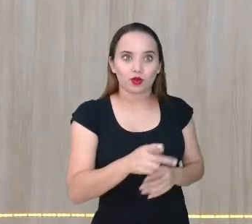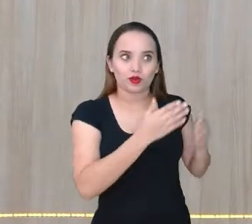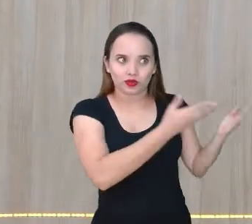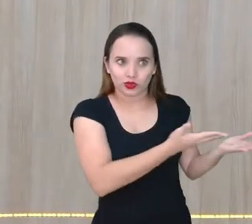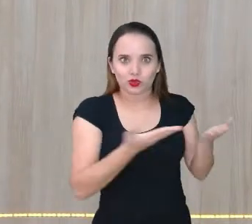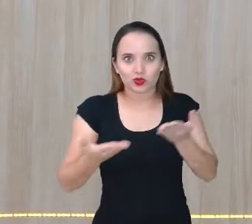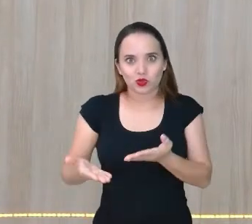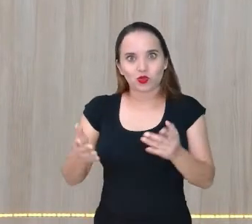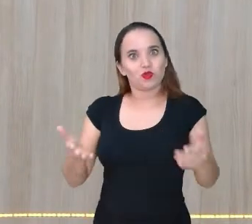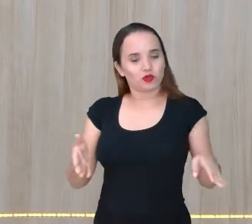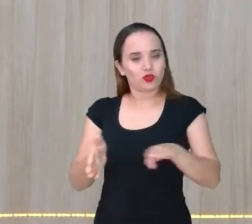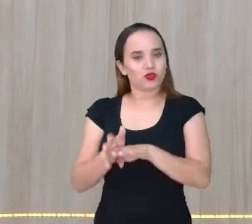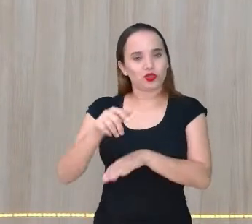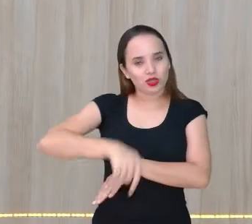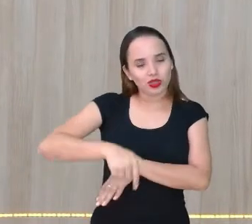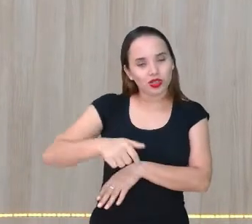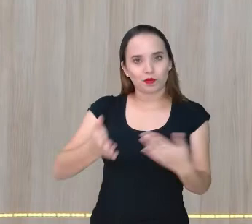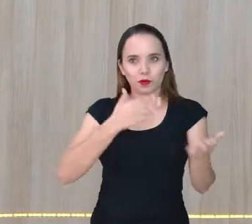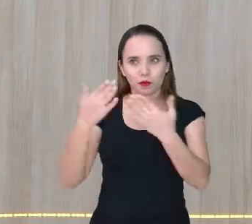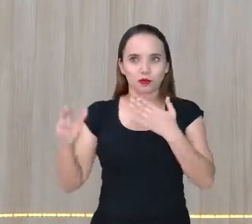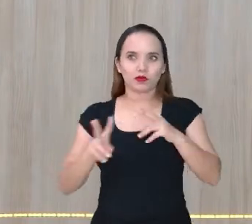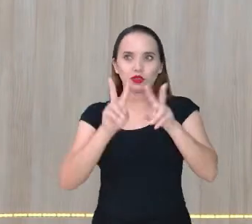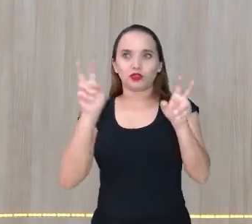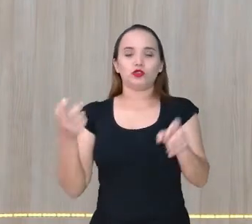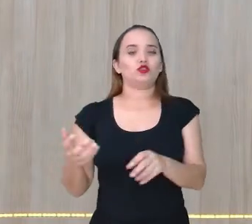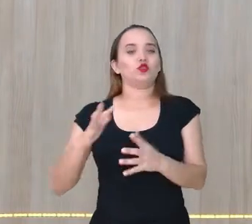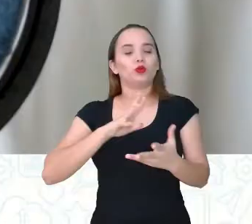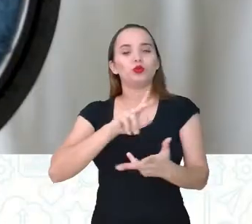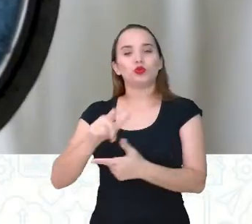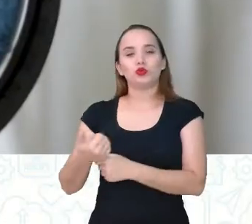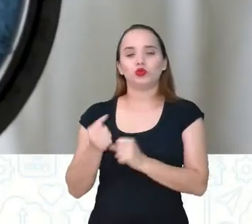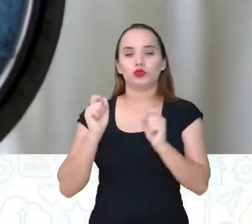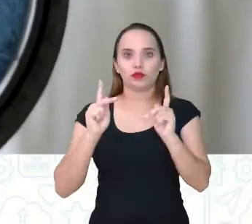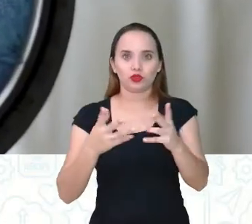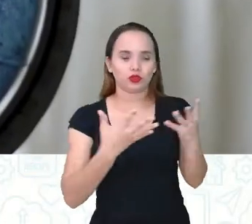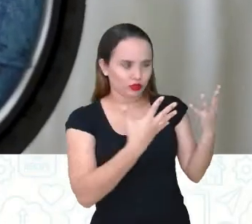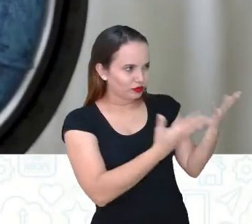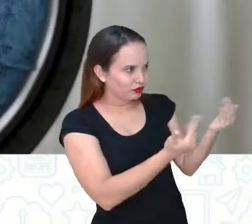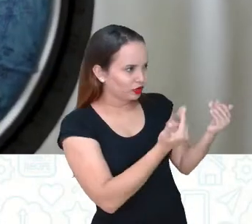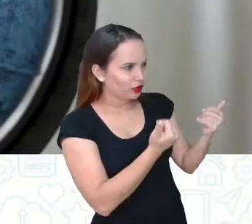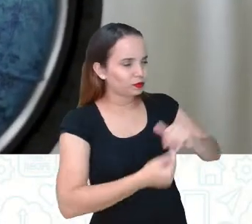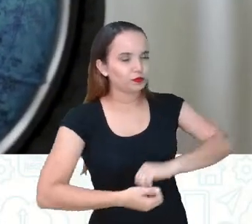vai chegar aqui para conversar com vocês um pouquinho da geografia. Chega aí,